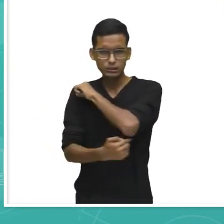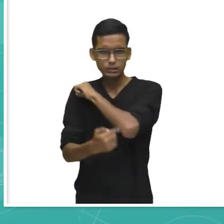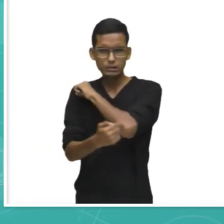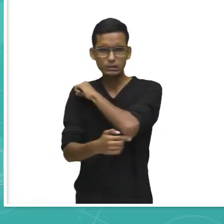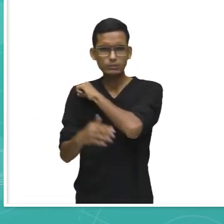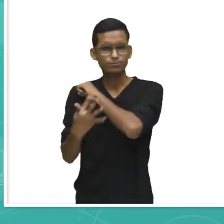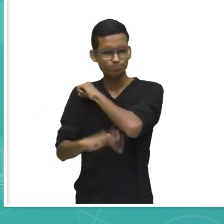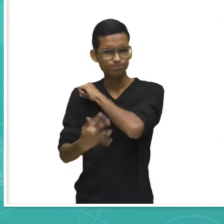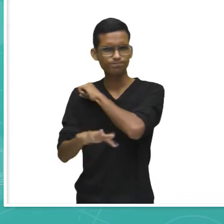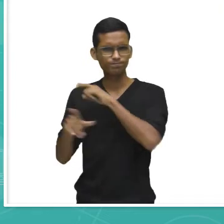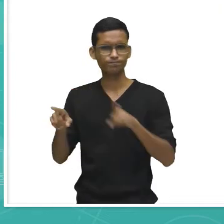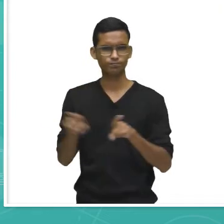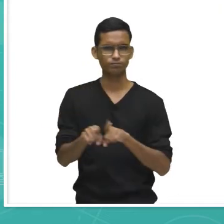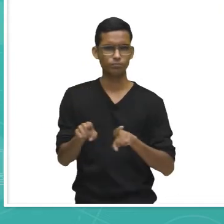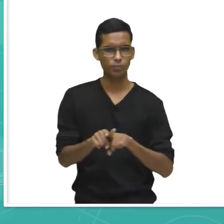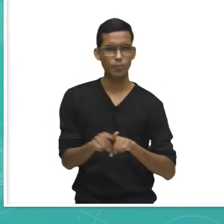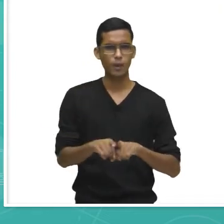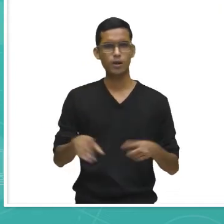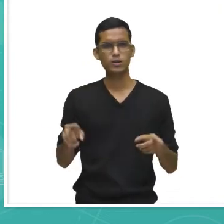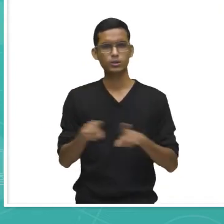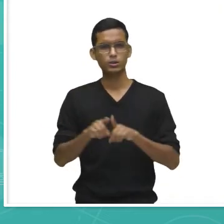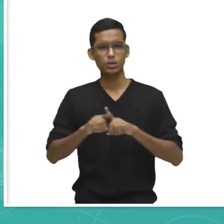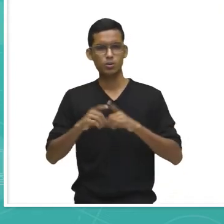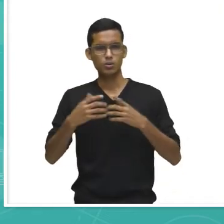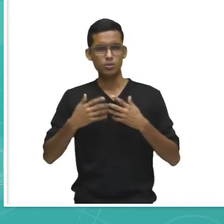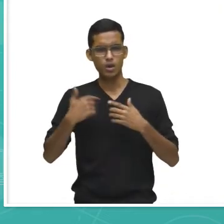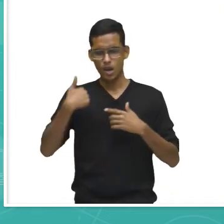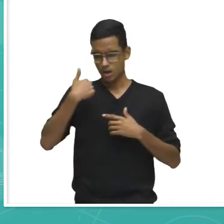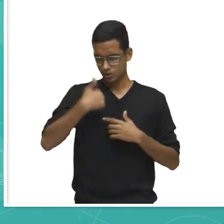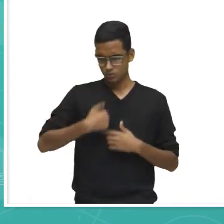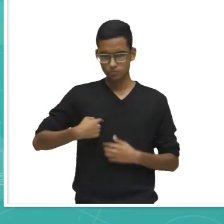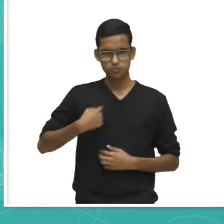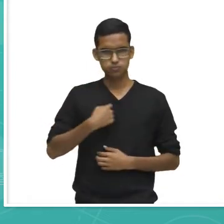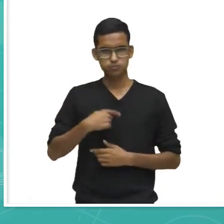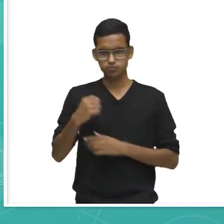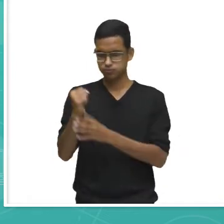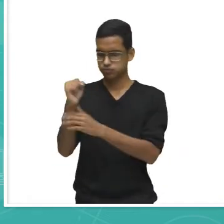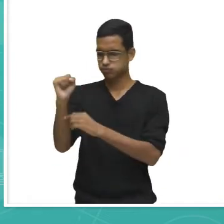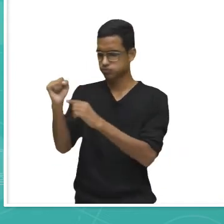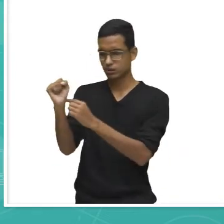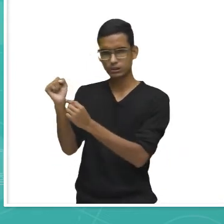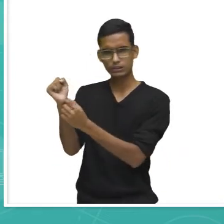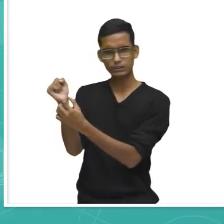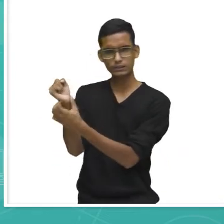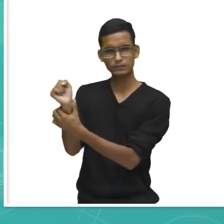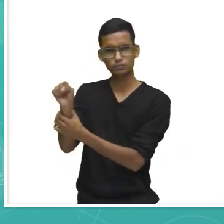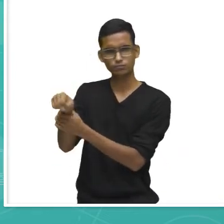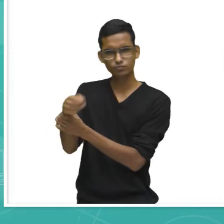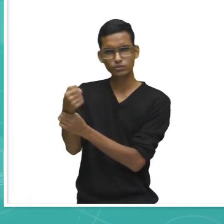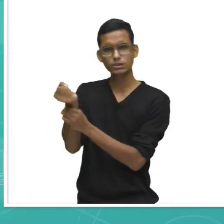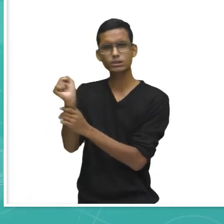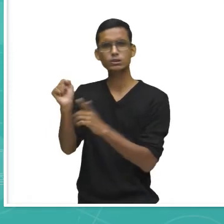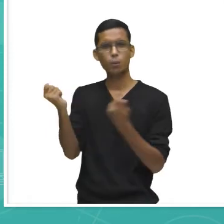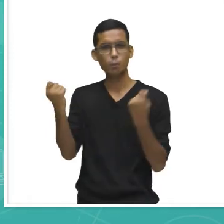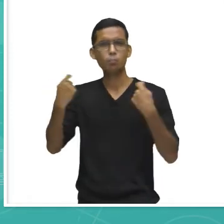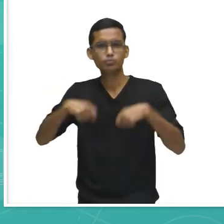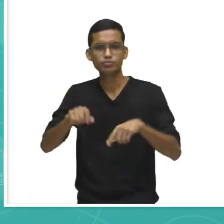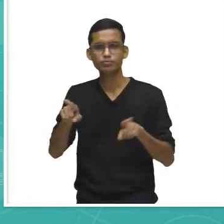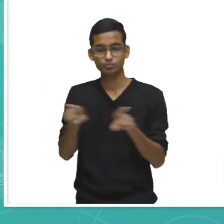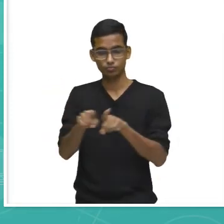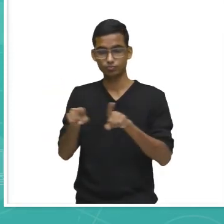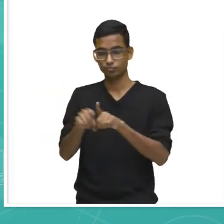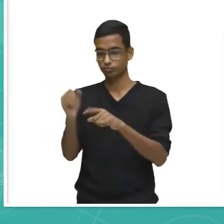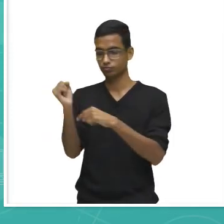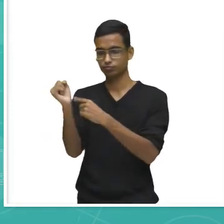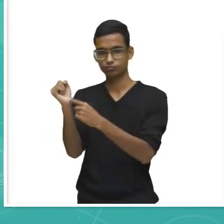que é a inflamação do nervo na região do punho. Olha só aí os cabeleleiros, né? As pessoas que digitam